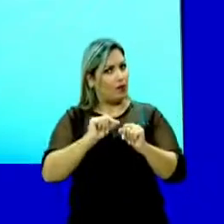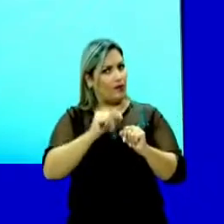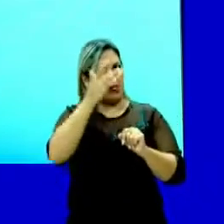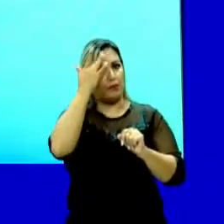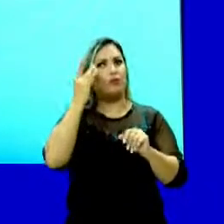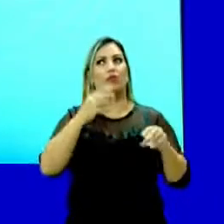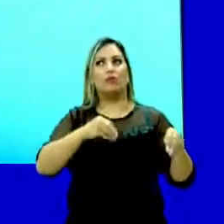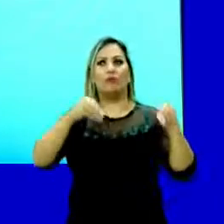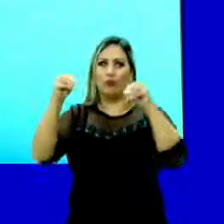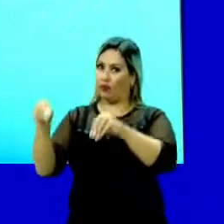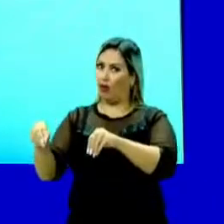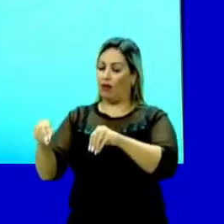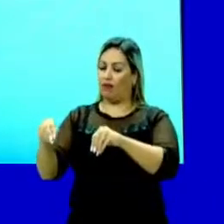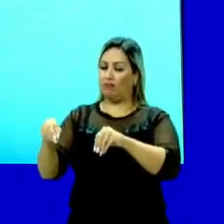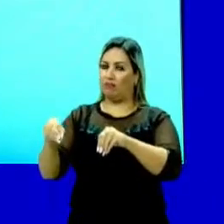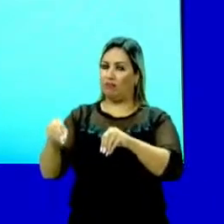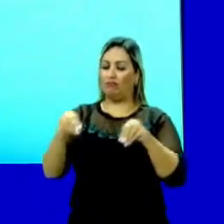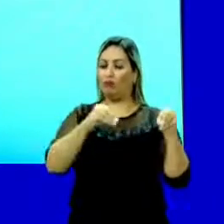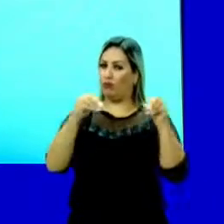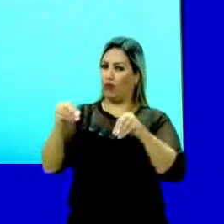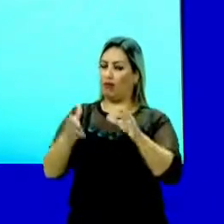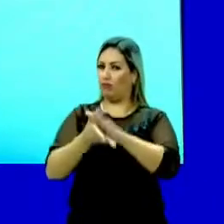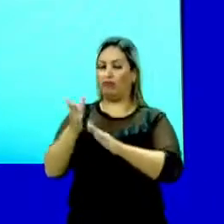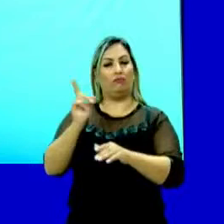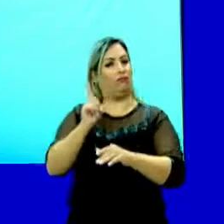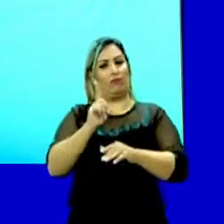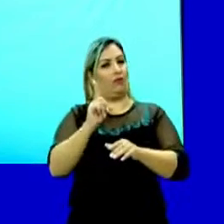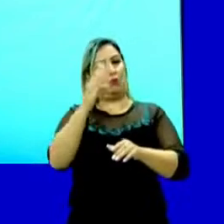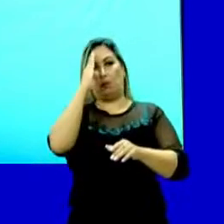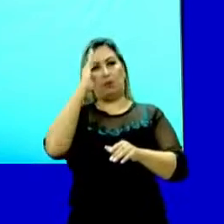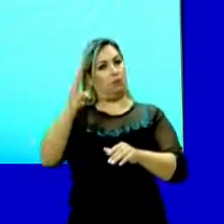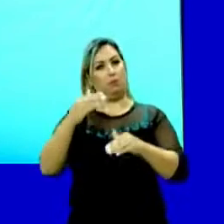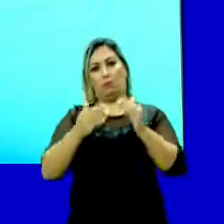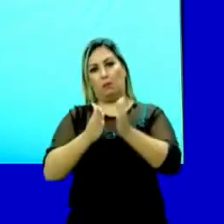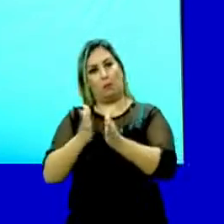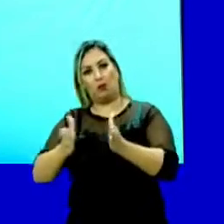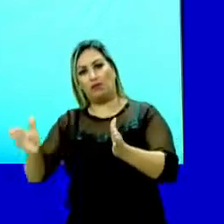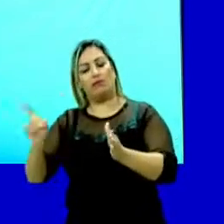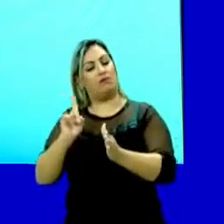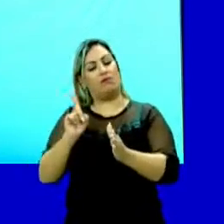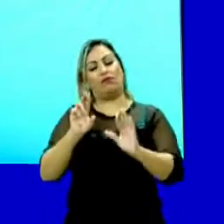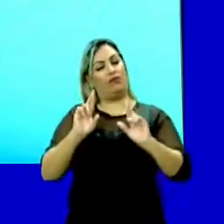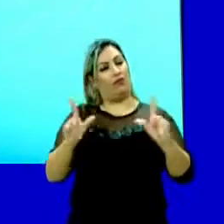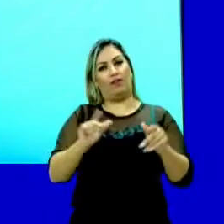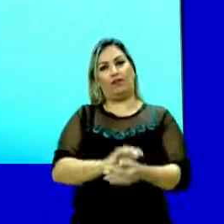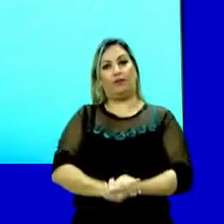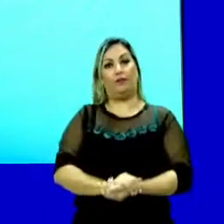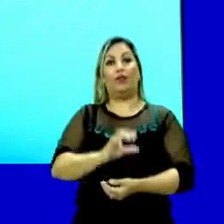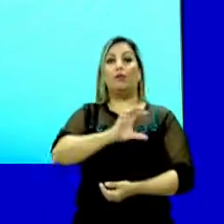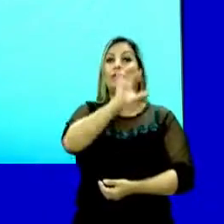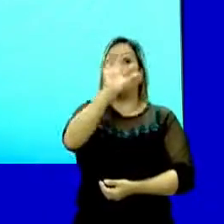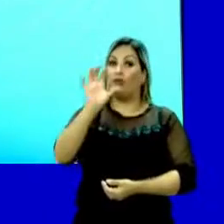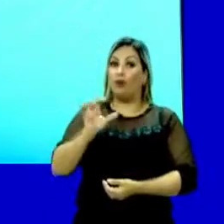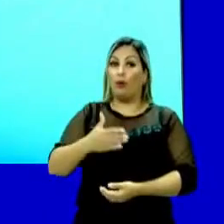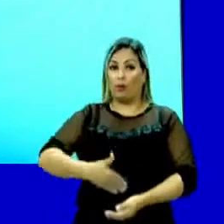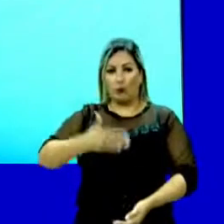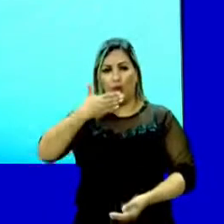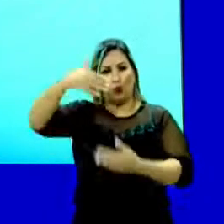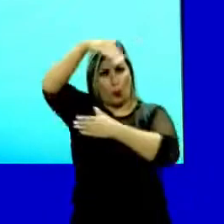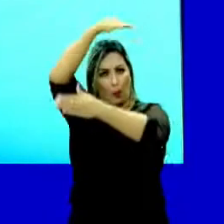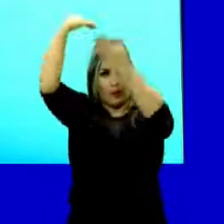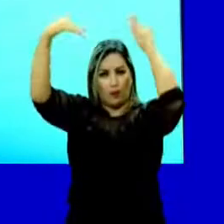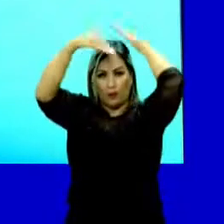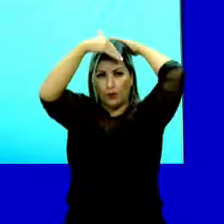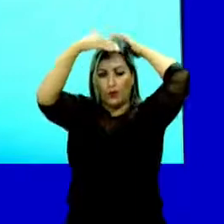faz essa população migrar? Não é o principal processo, tá bom? A gente tem regiões onde muçulmanos